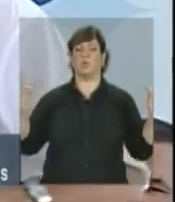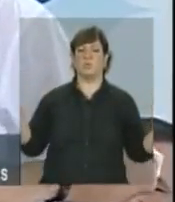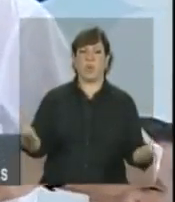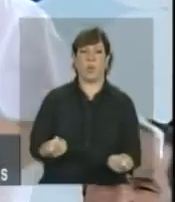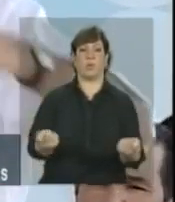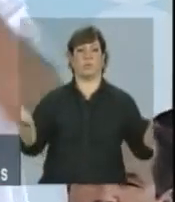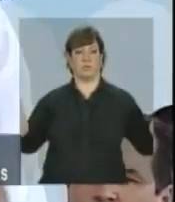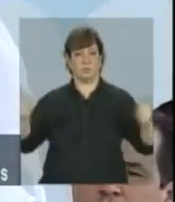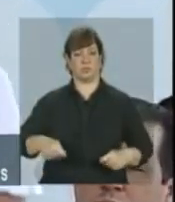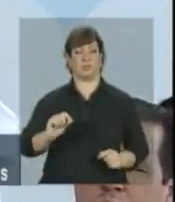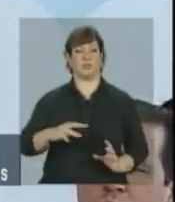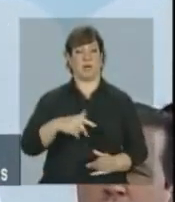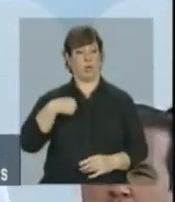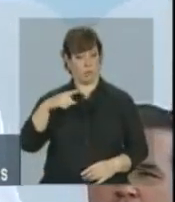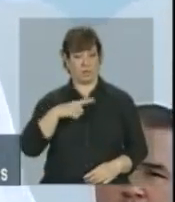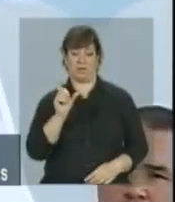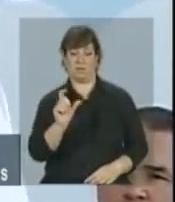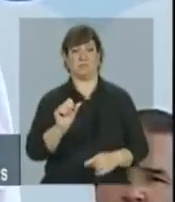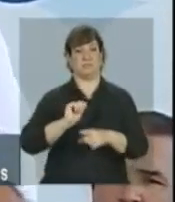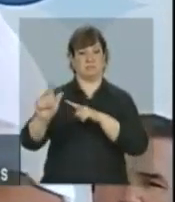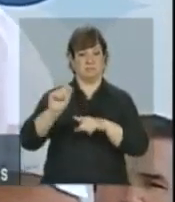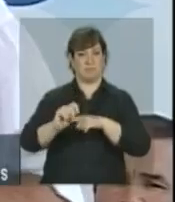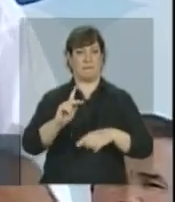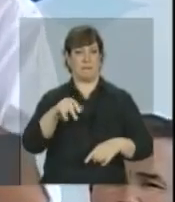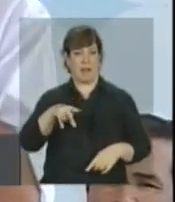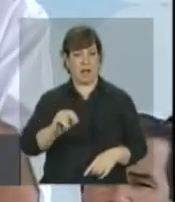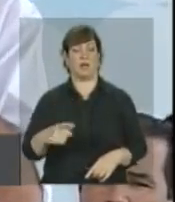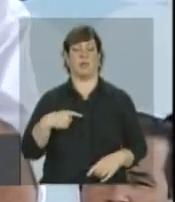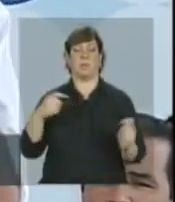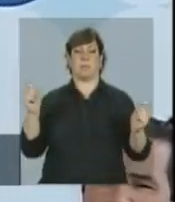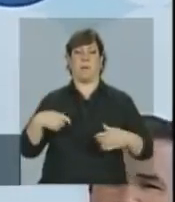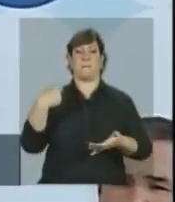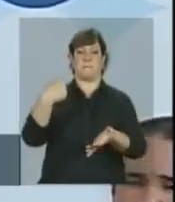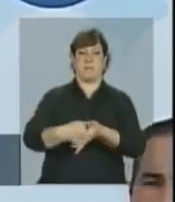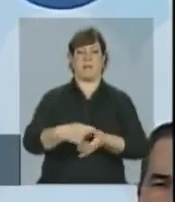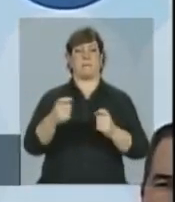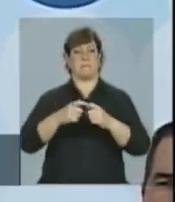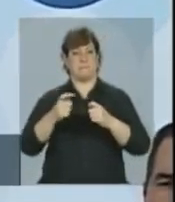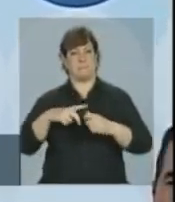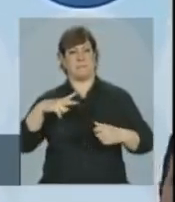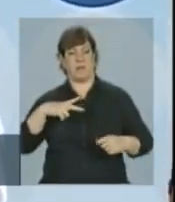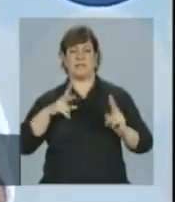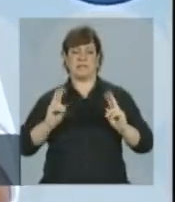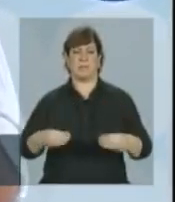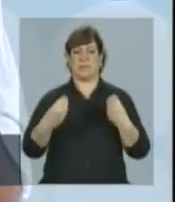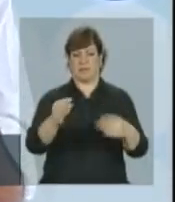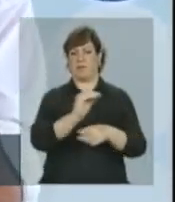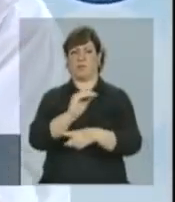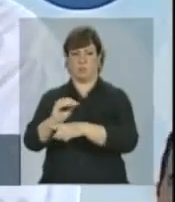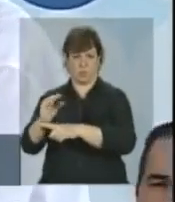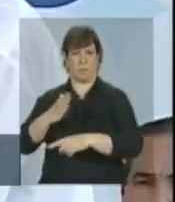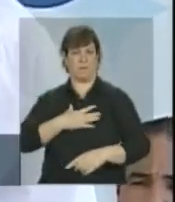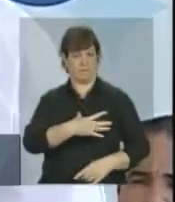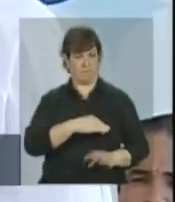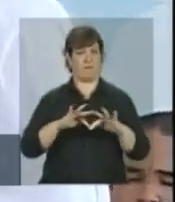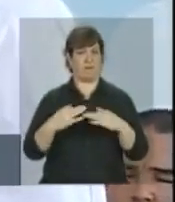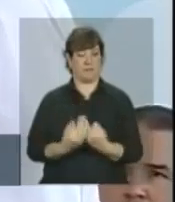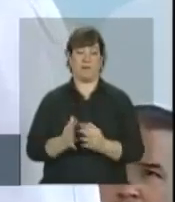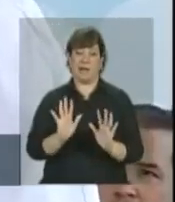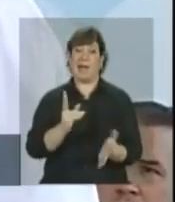mundo, eu tenho plano de saúde, tenho condições de pagar um médico particular, sempre pude dar assistência para eles. E, mesmo